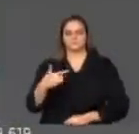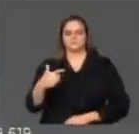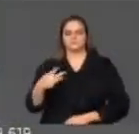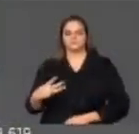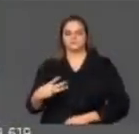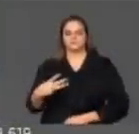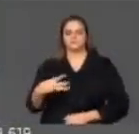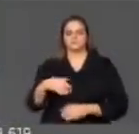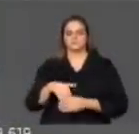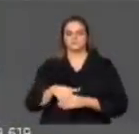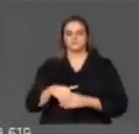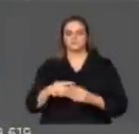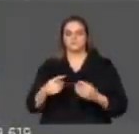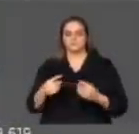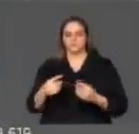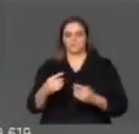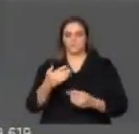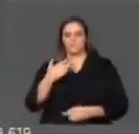323 votos.